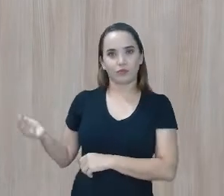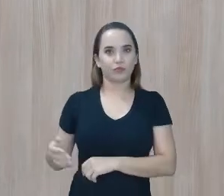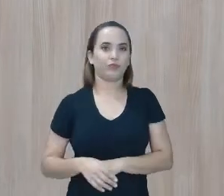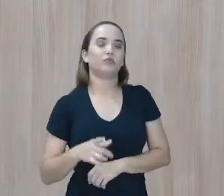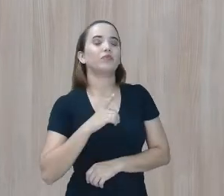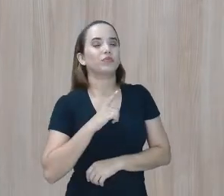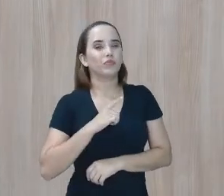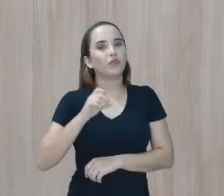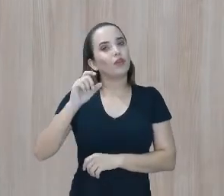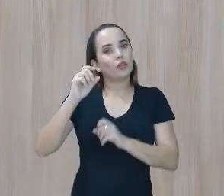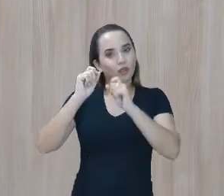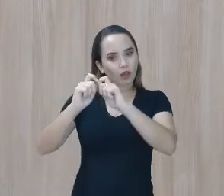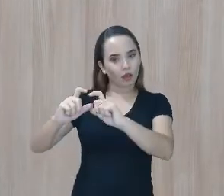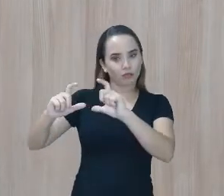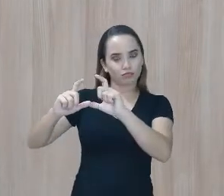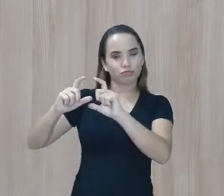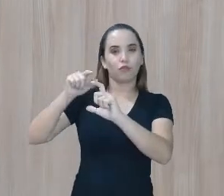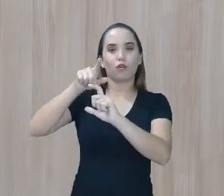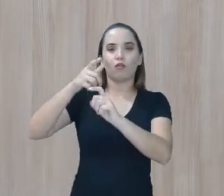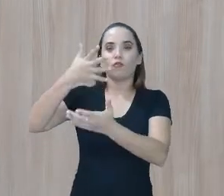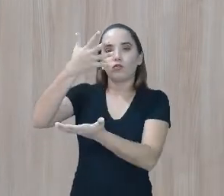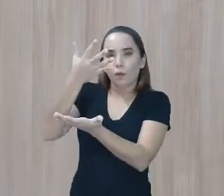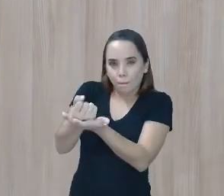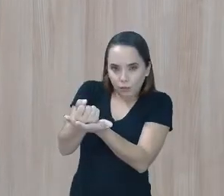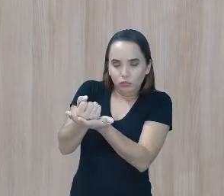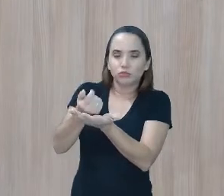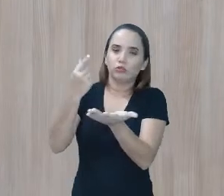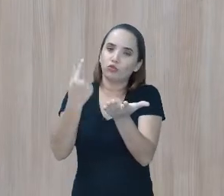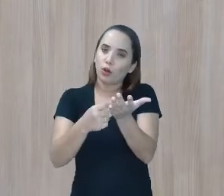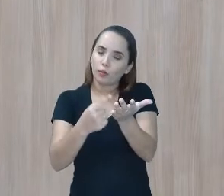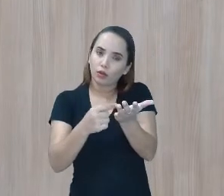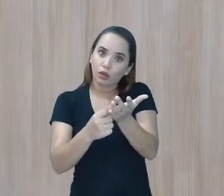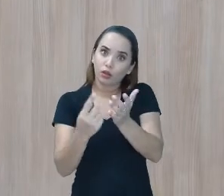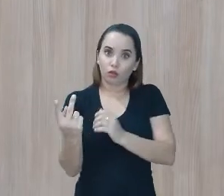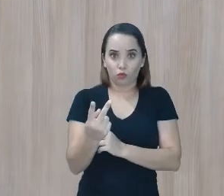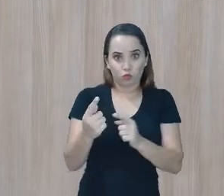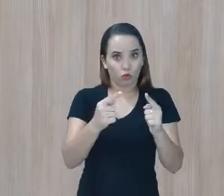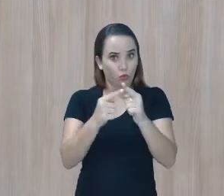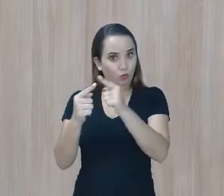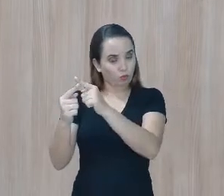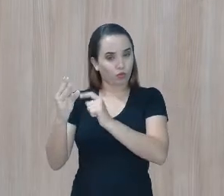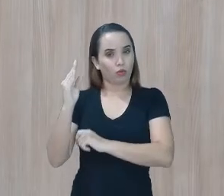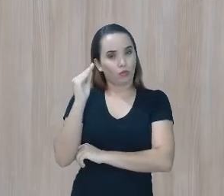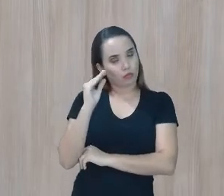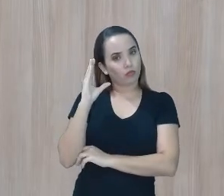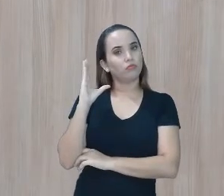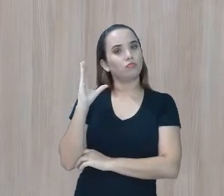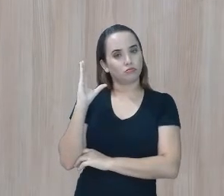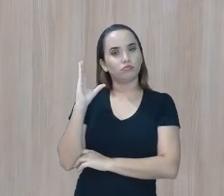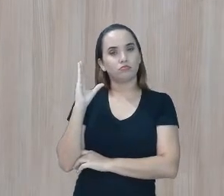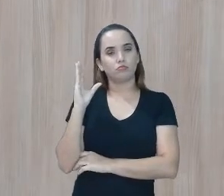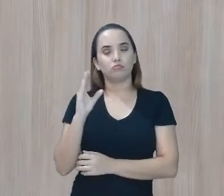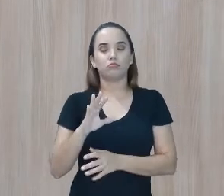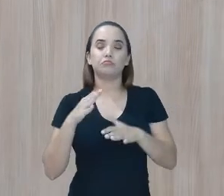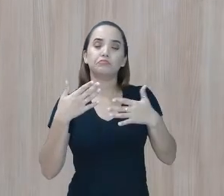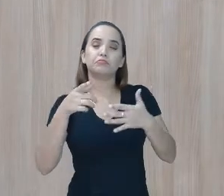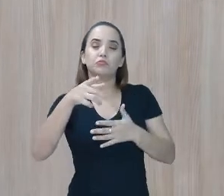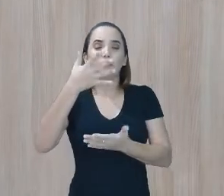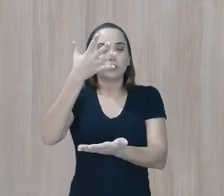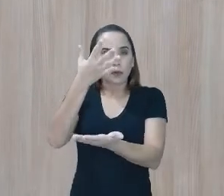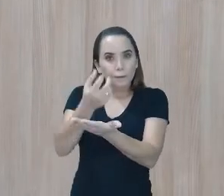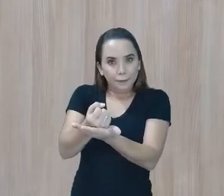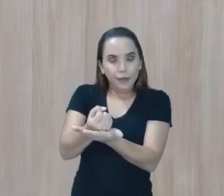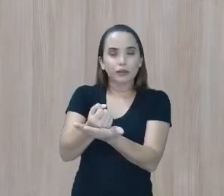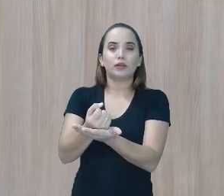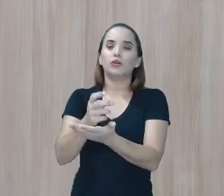você baixar o aplicativo, tanto no sistema iOS quanto no Android. Então, baixa aí, você